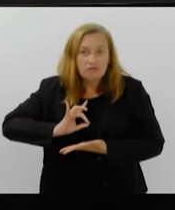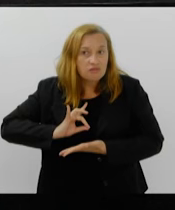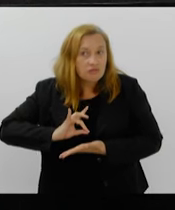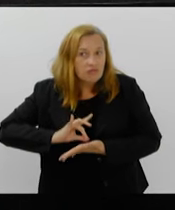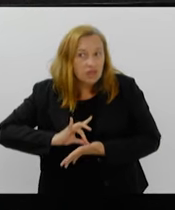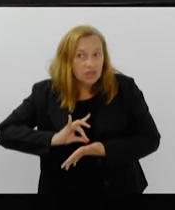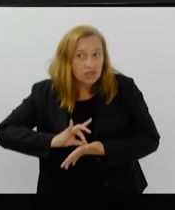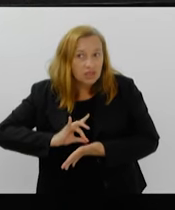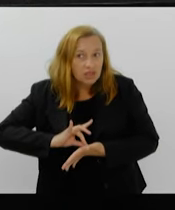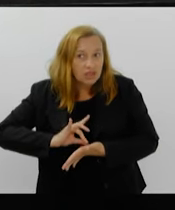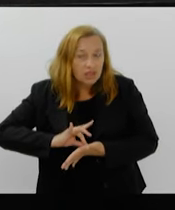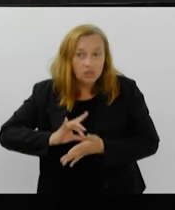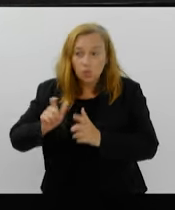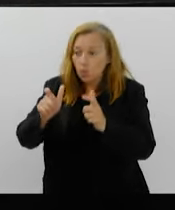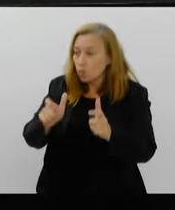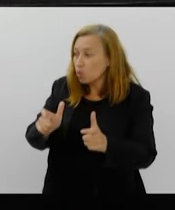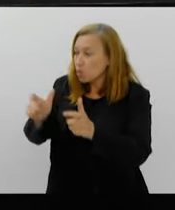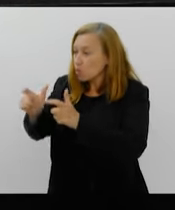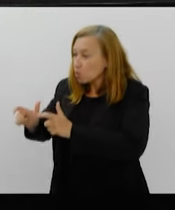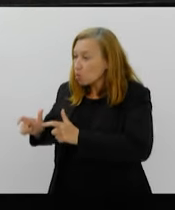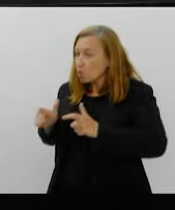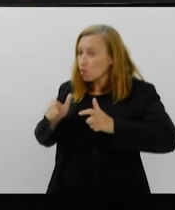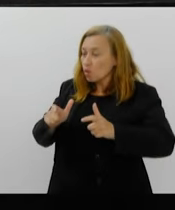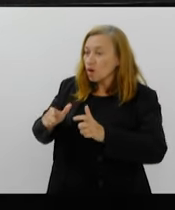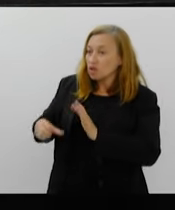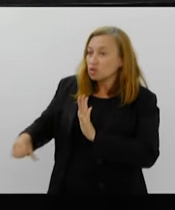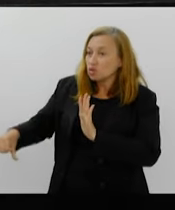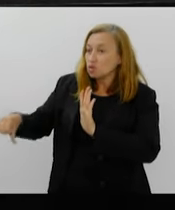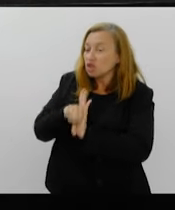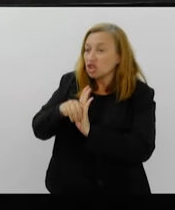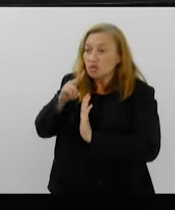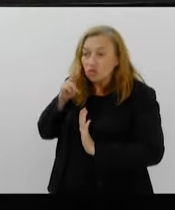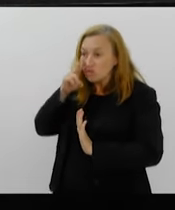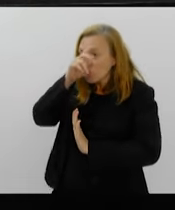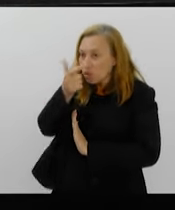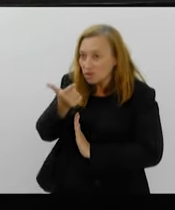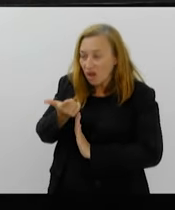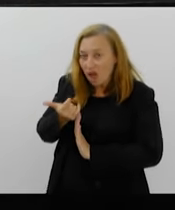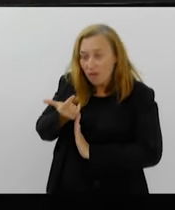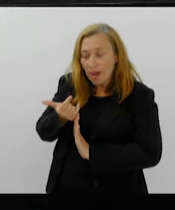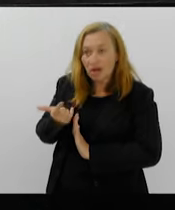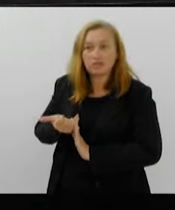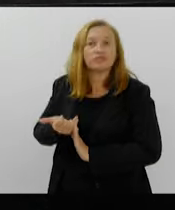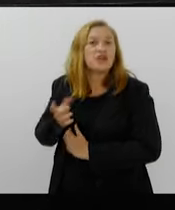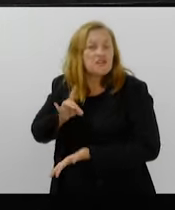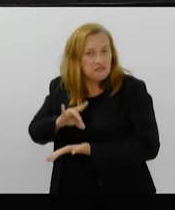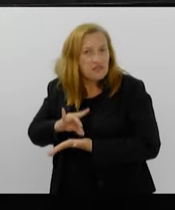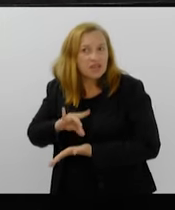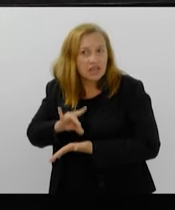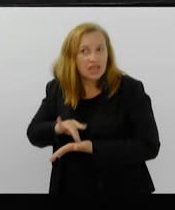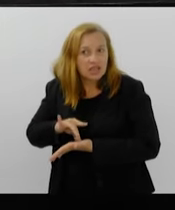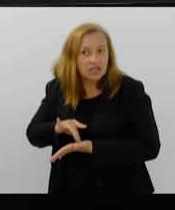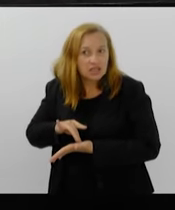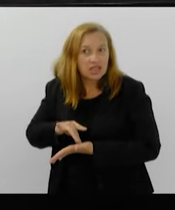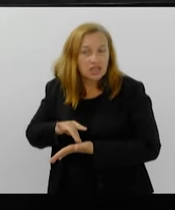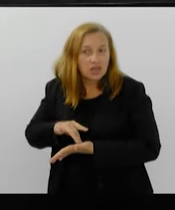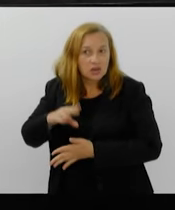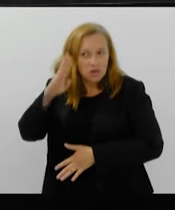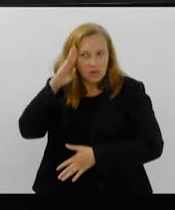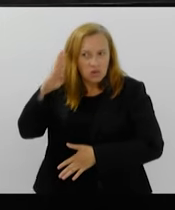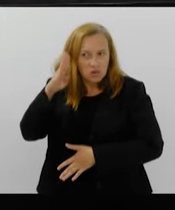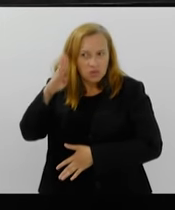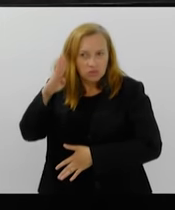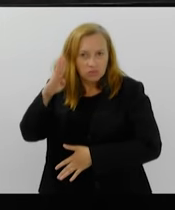verdadeiros lugares aparelhados pelo crime fortemente armados verdadeiros batalhões de